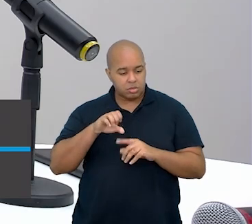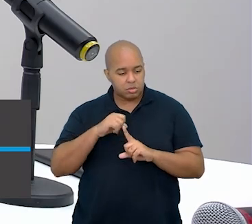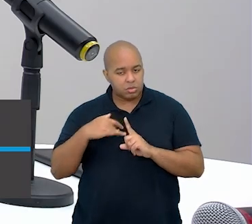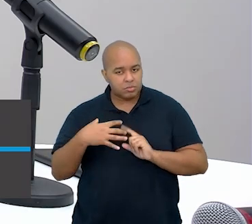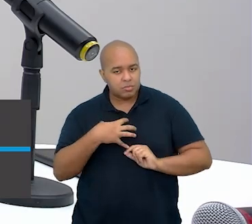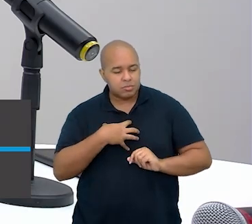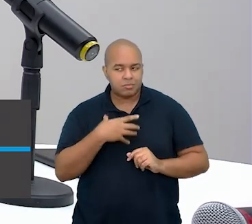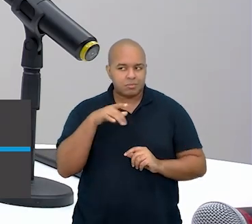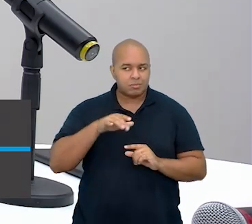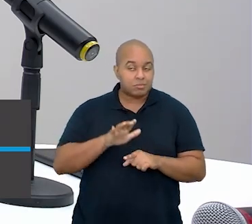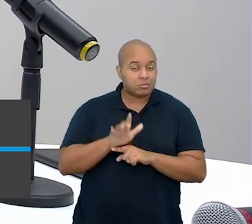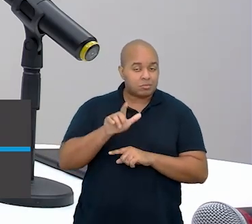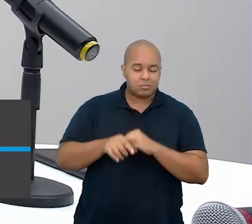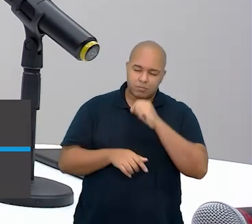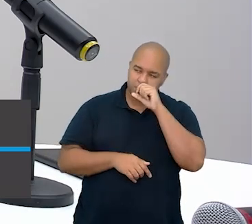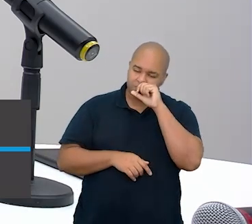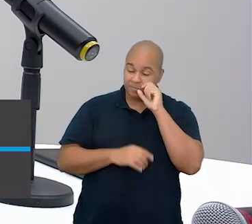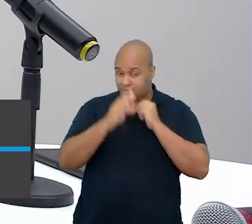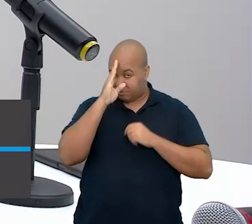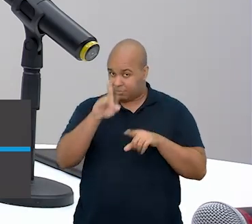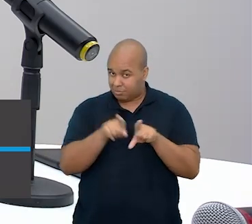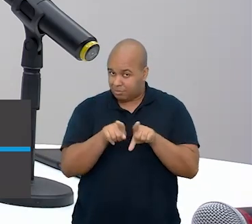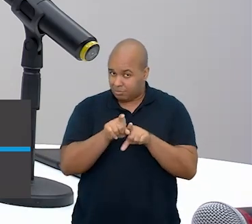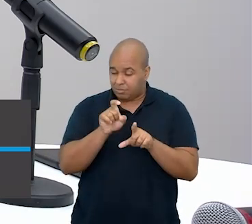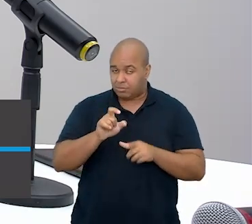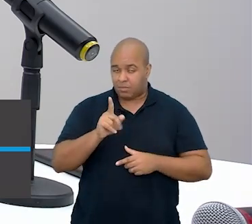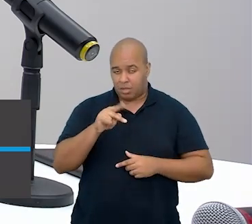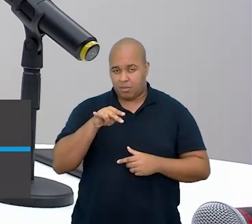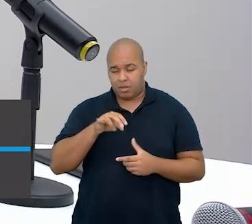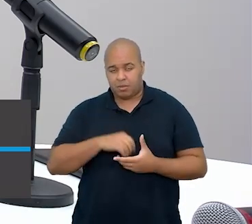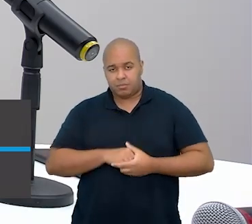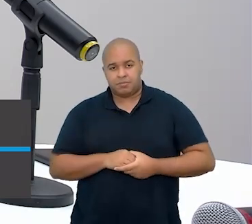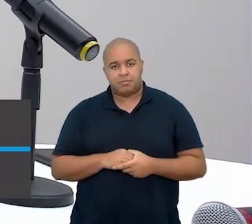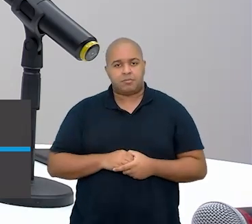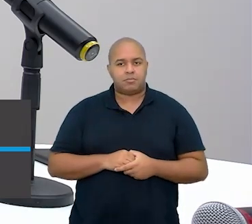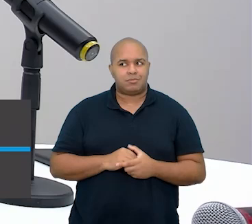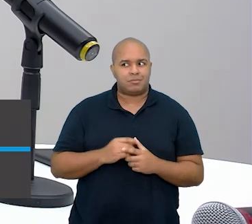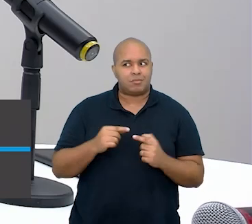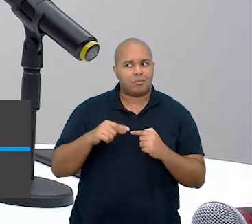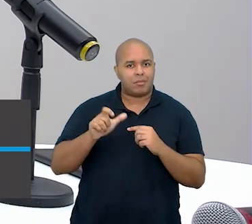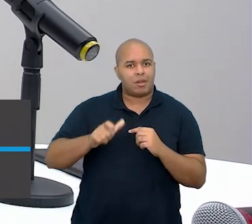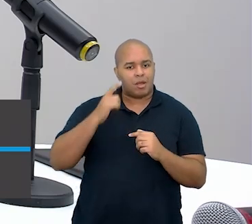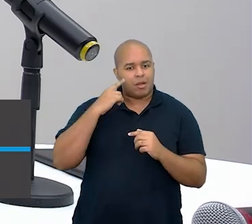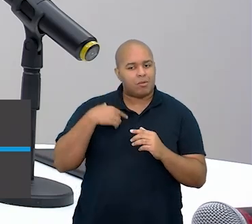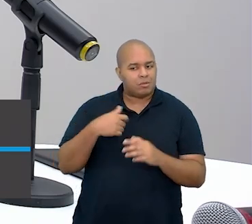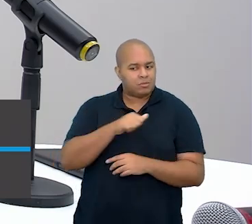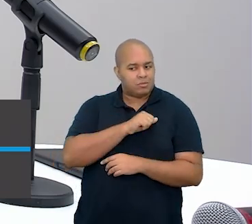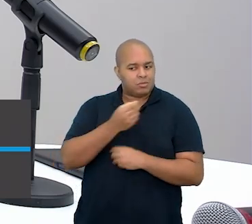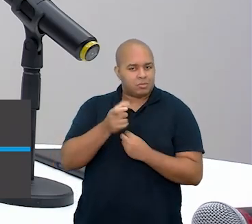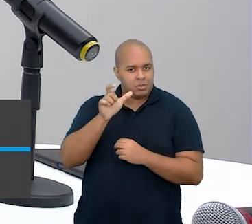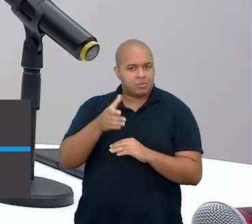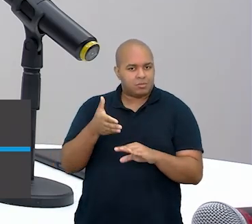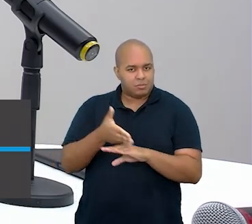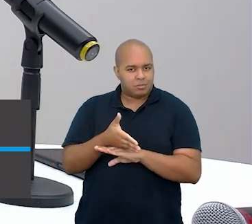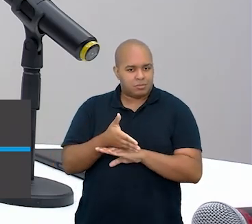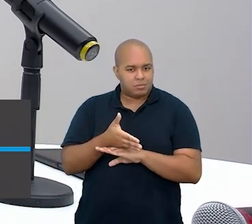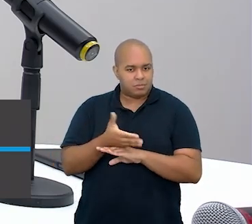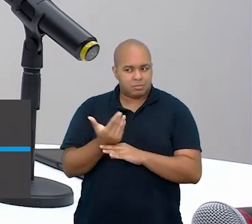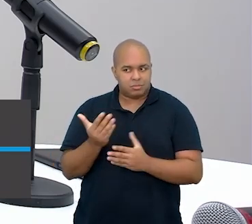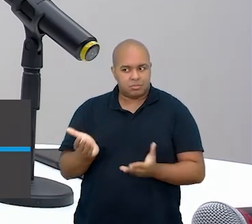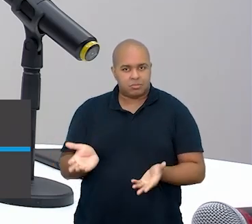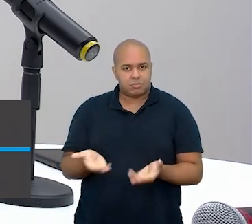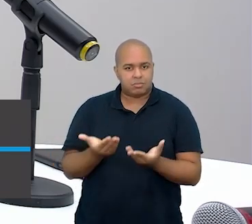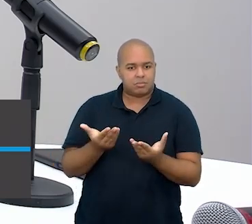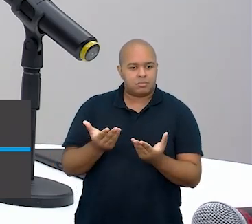auxiliando nisso, né? E principalmente, né, Kimi, tornando o aluno protagonista, né? E